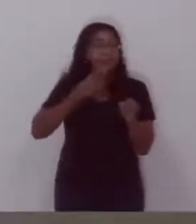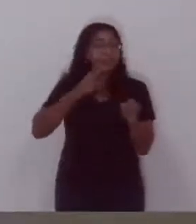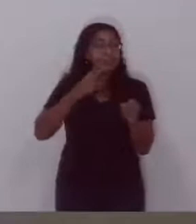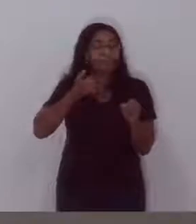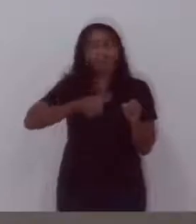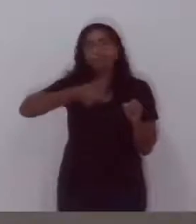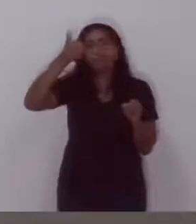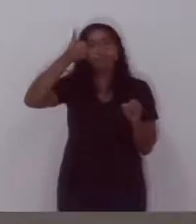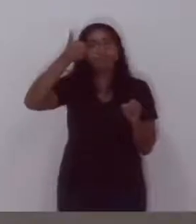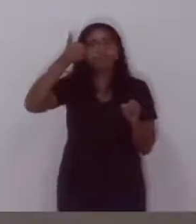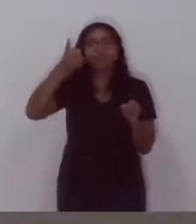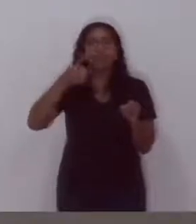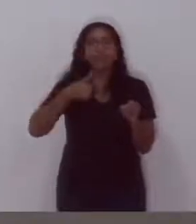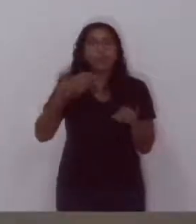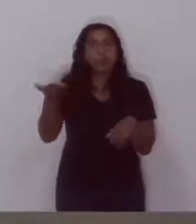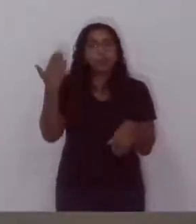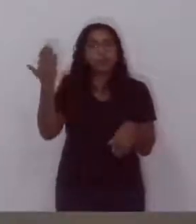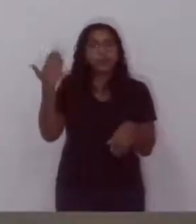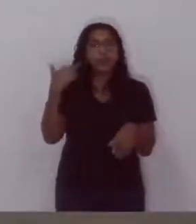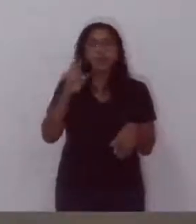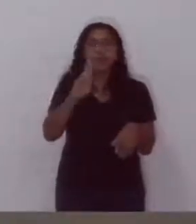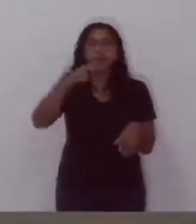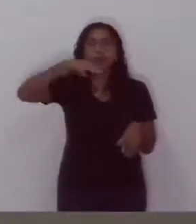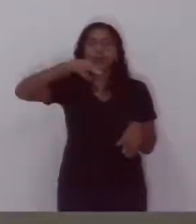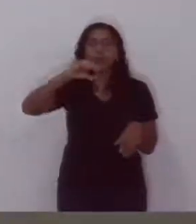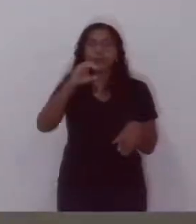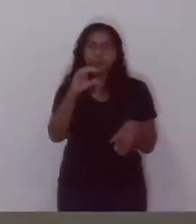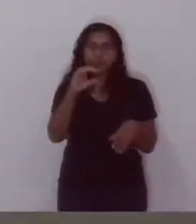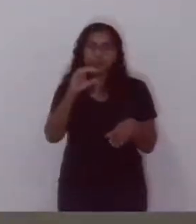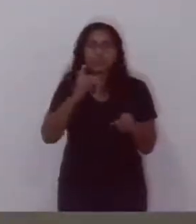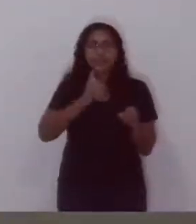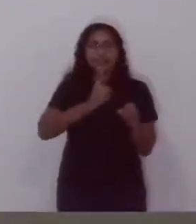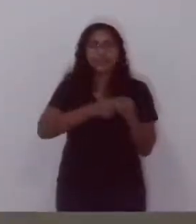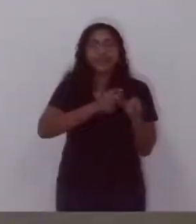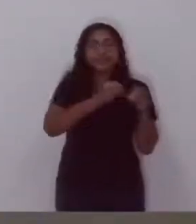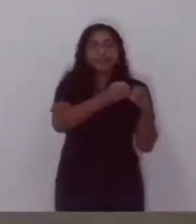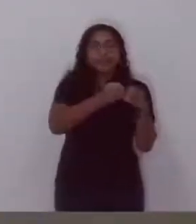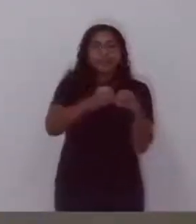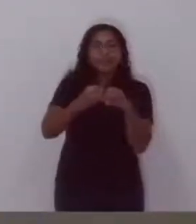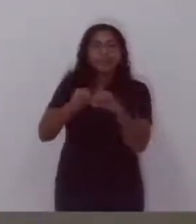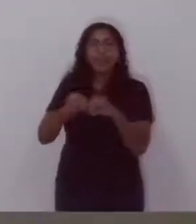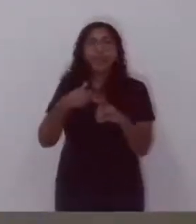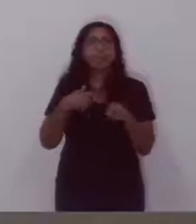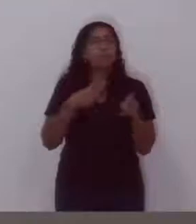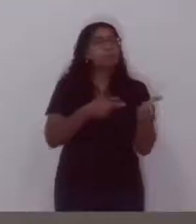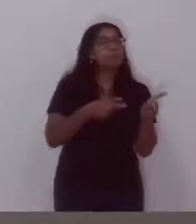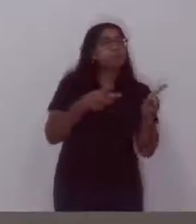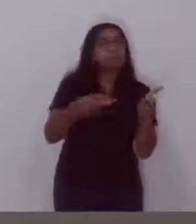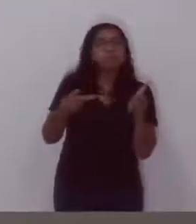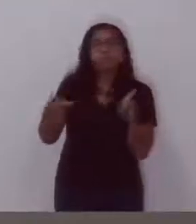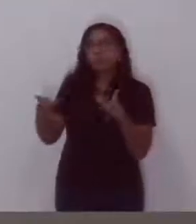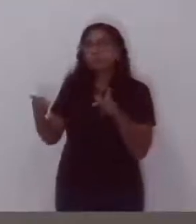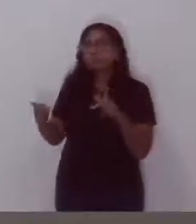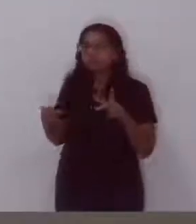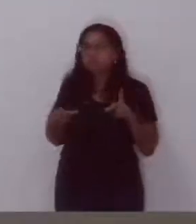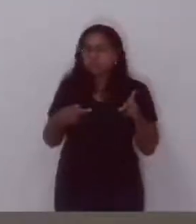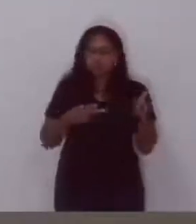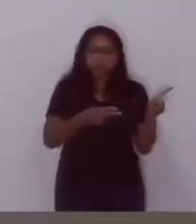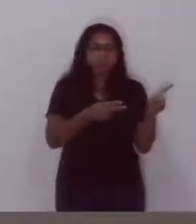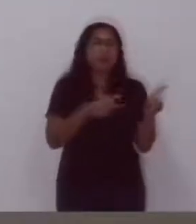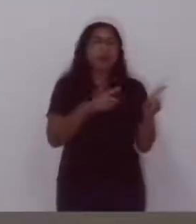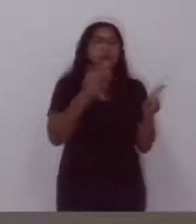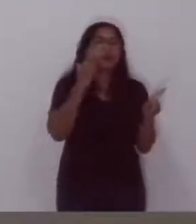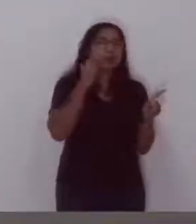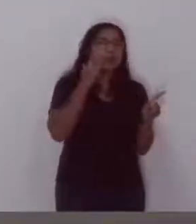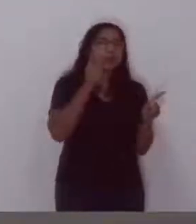e falo com propriedade, porque eu visitava essas 20 cidades e sei realmente do que cada um tem em